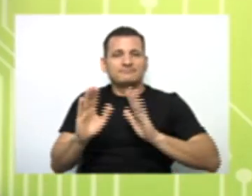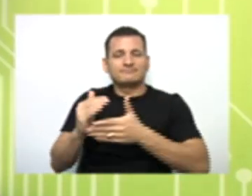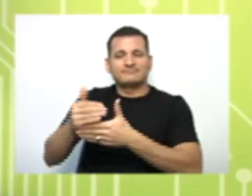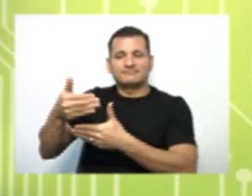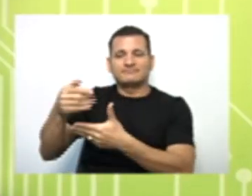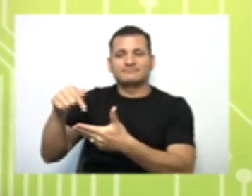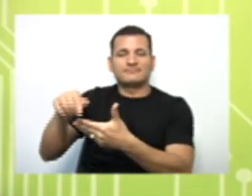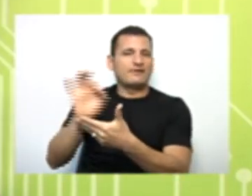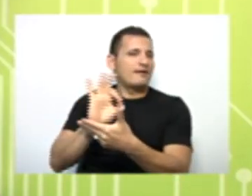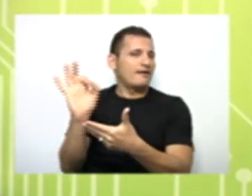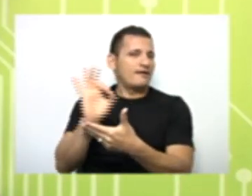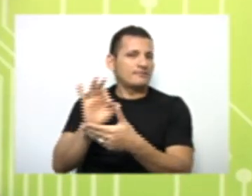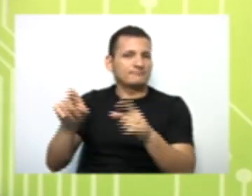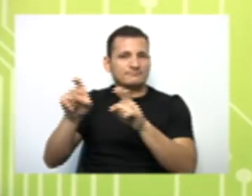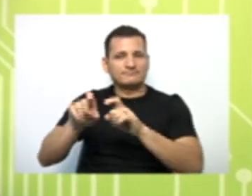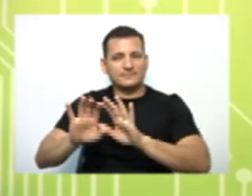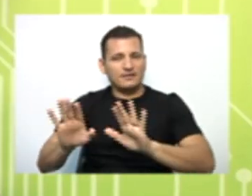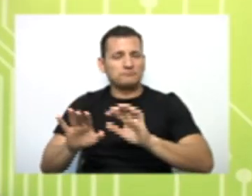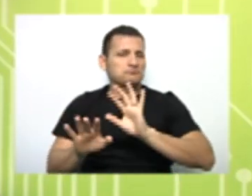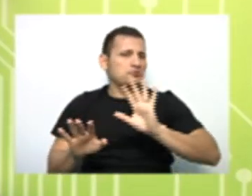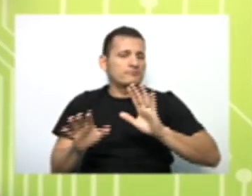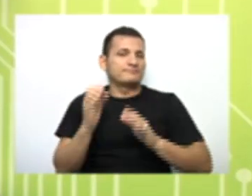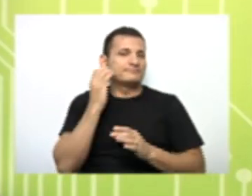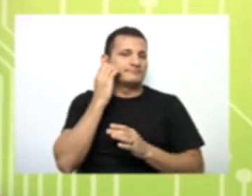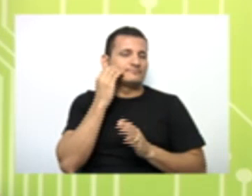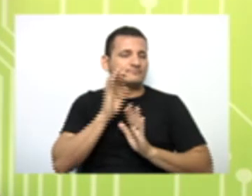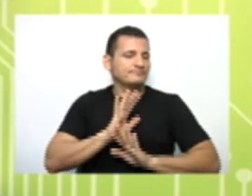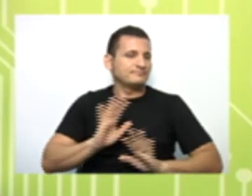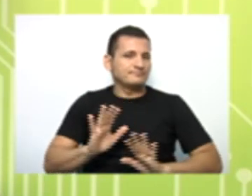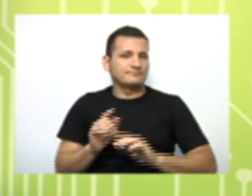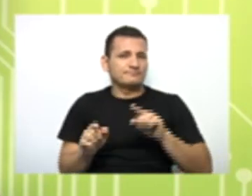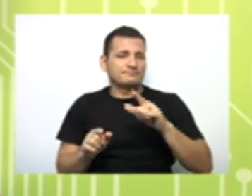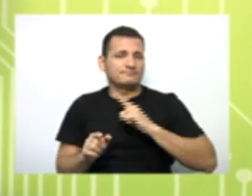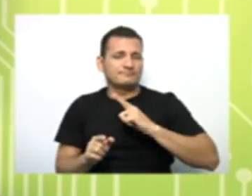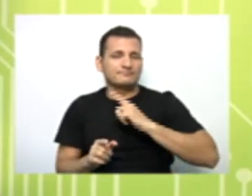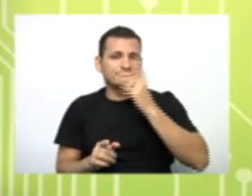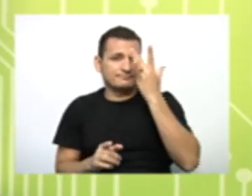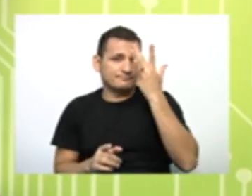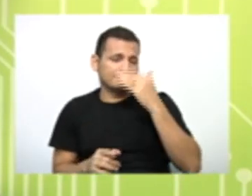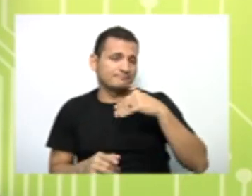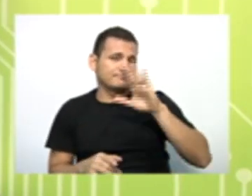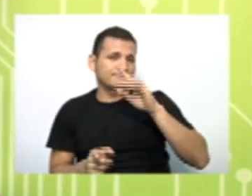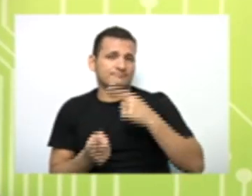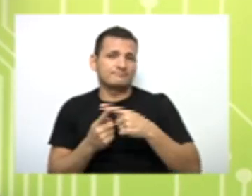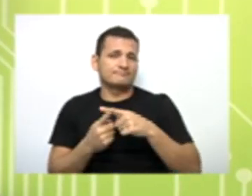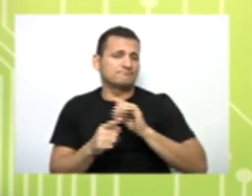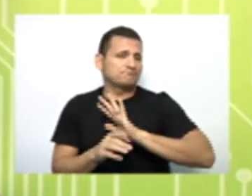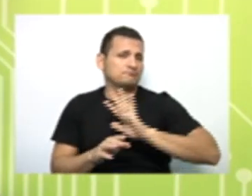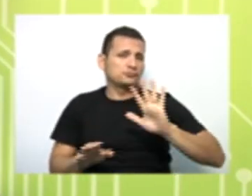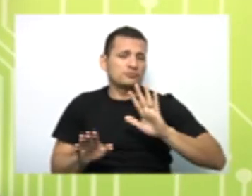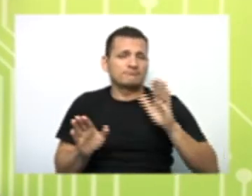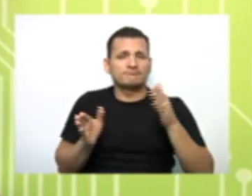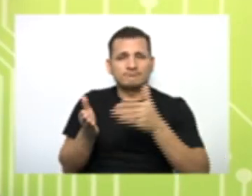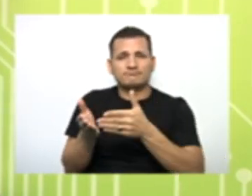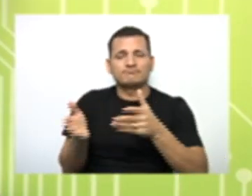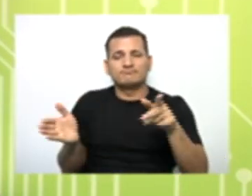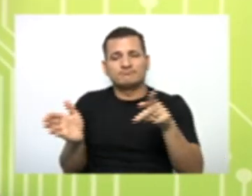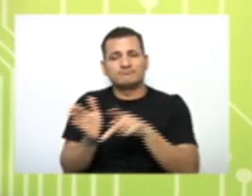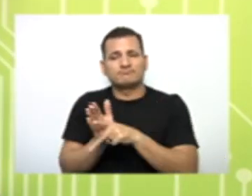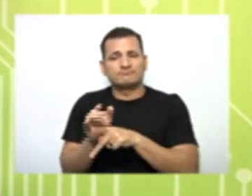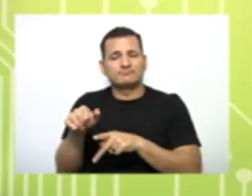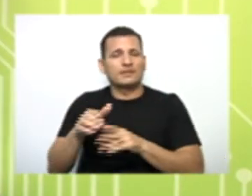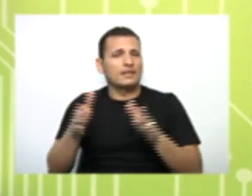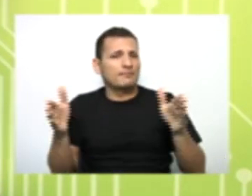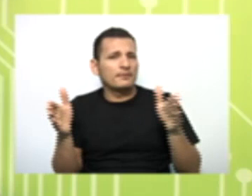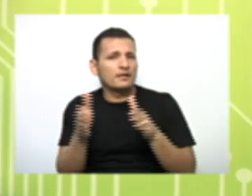nenhum, ele é só para smartphone. Aí, você vai ter a facilidade maior, que é só desenvolver naquele formato,